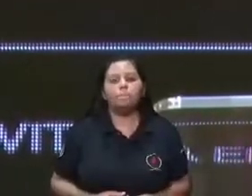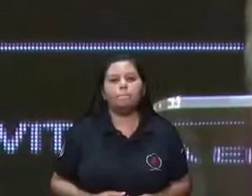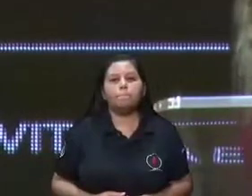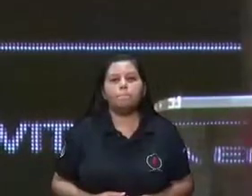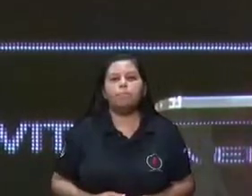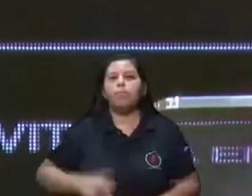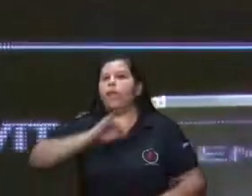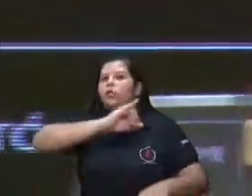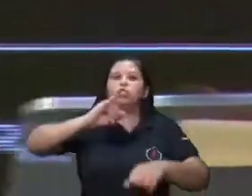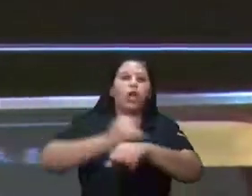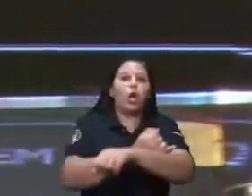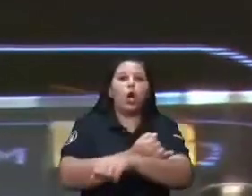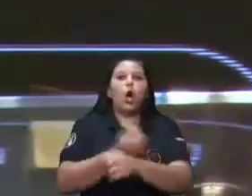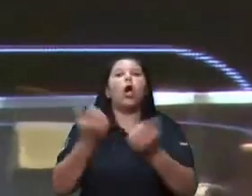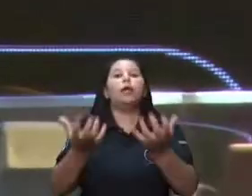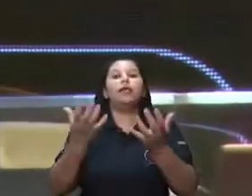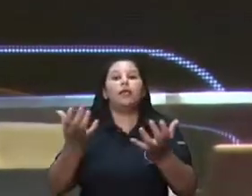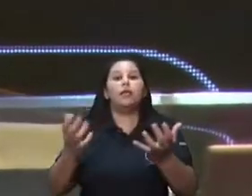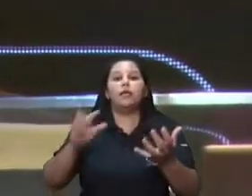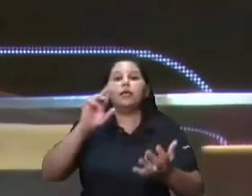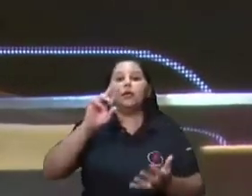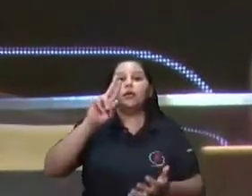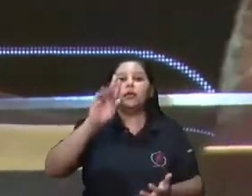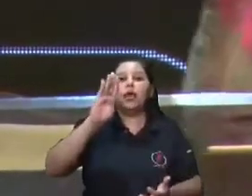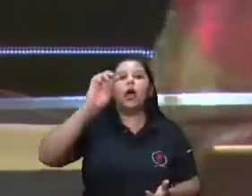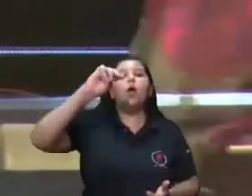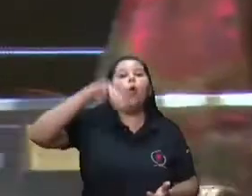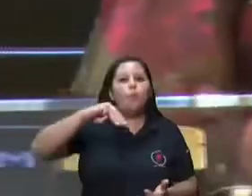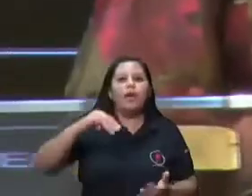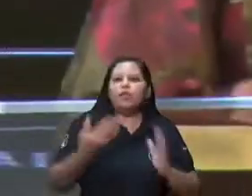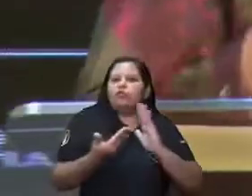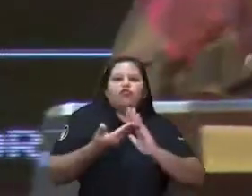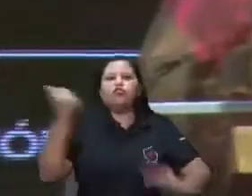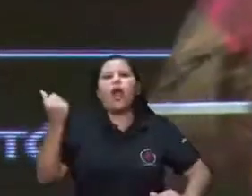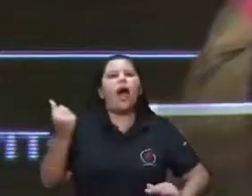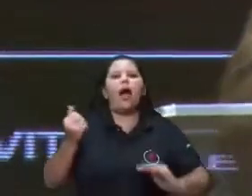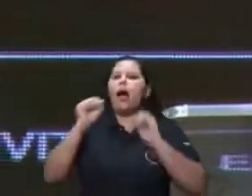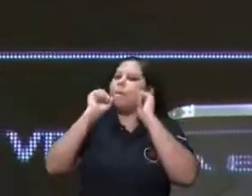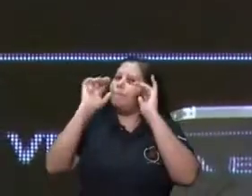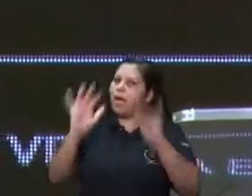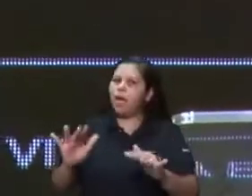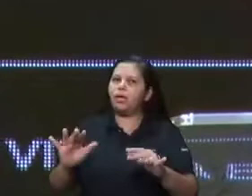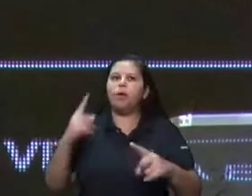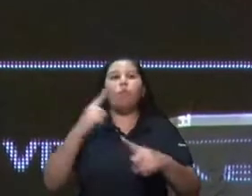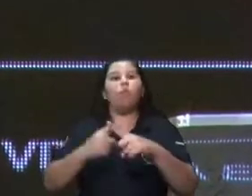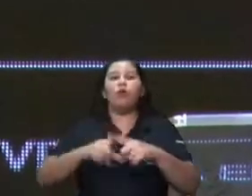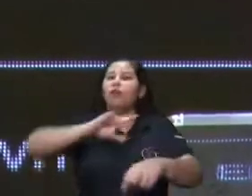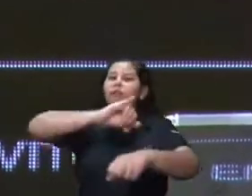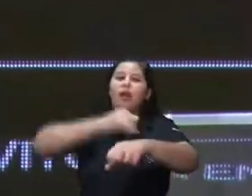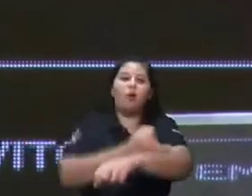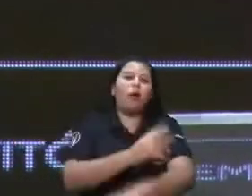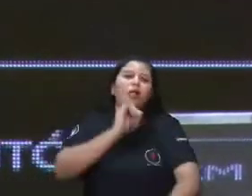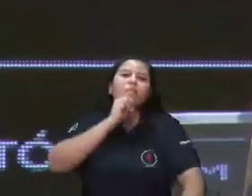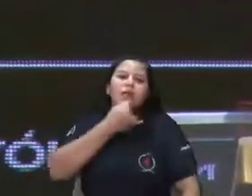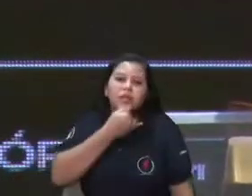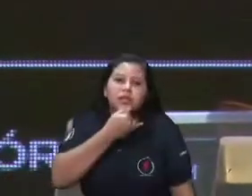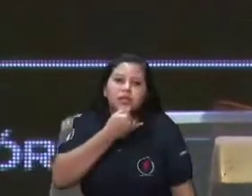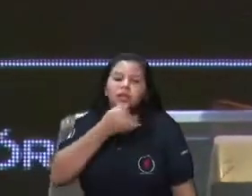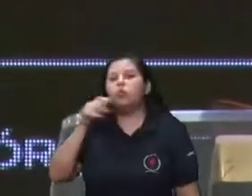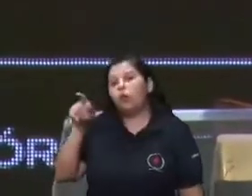Era excluir Rubem da bênção. Porque ele está decepcionado com ele.